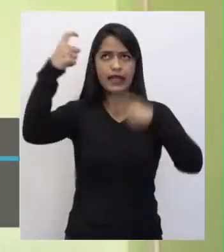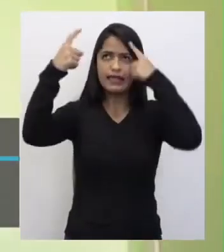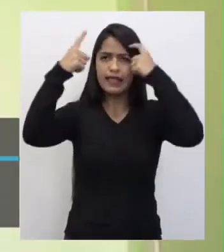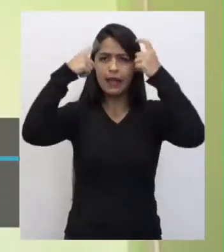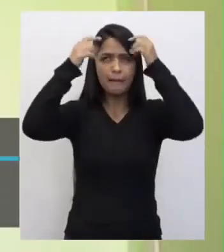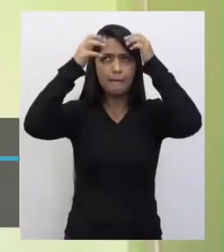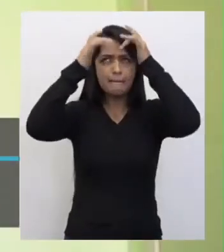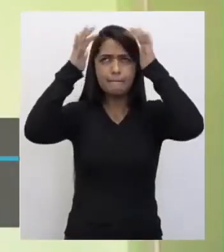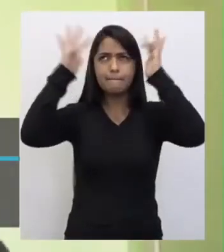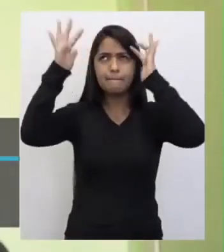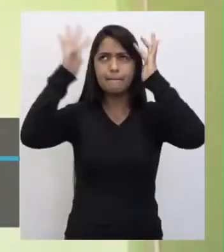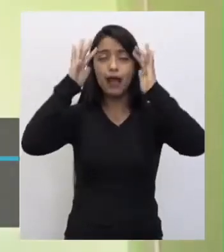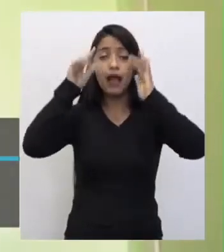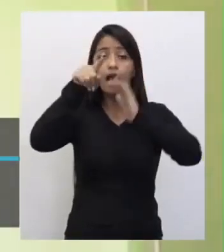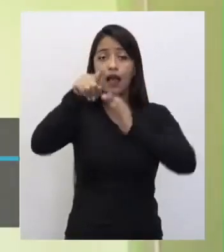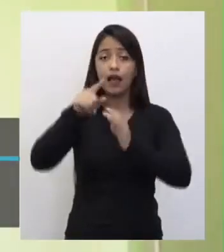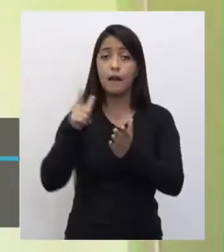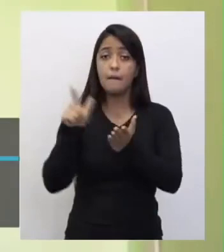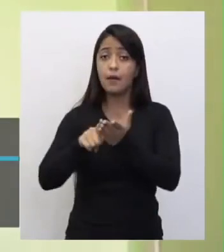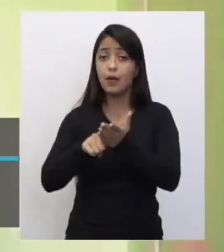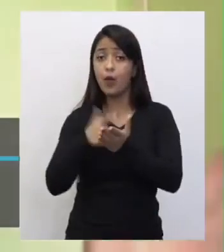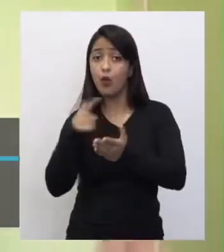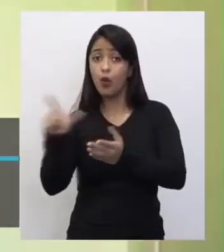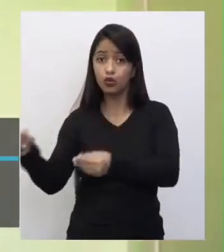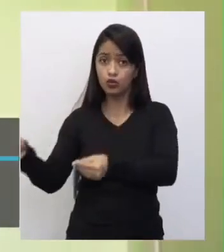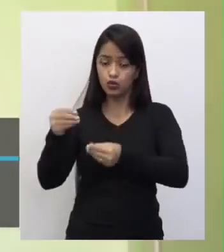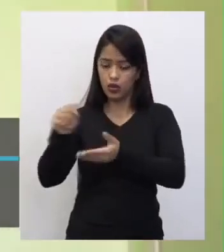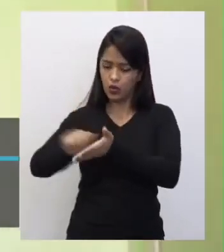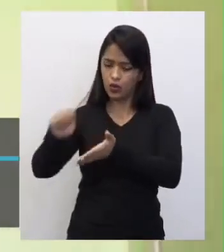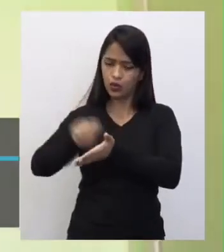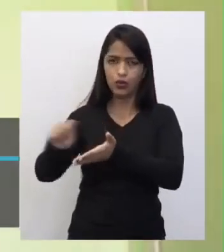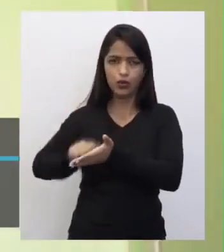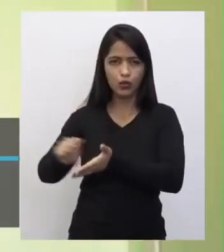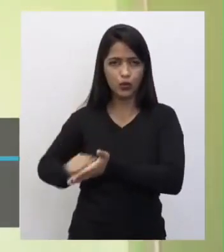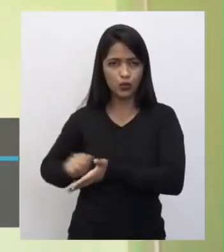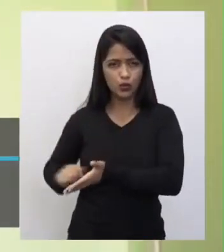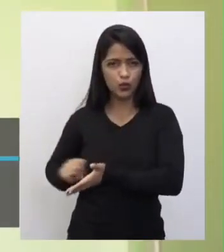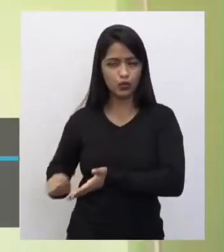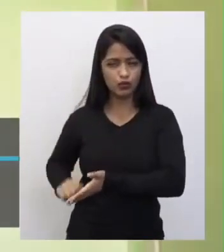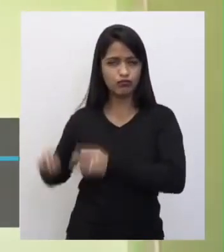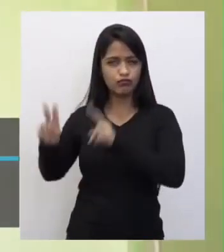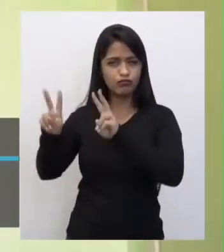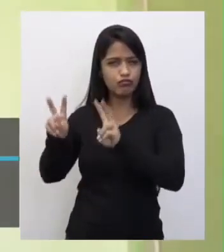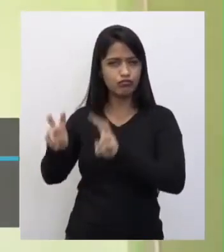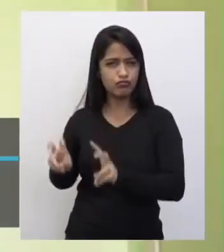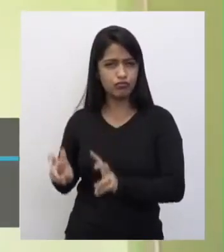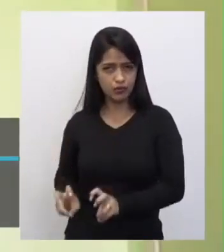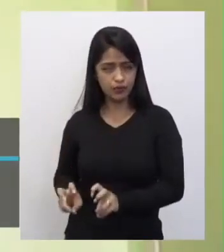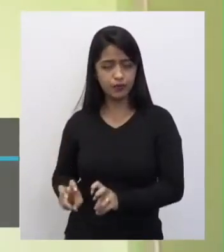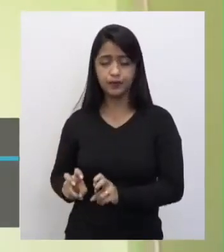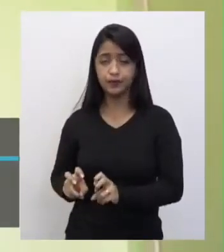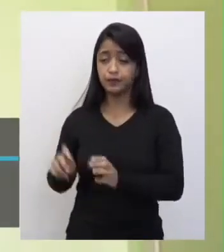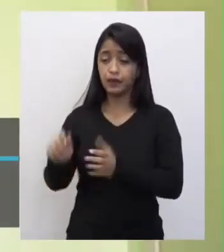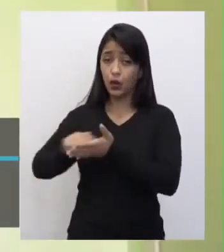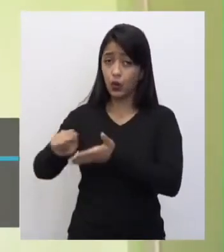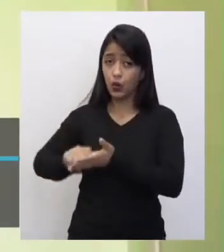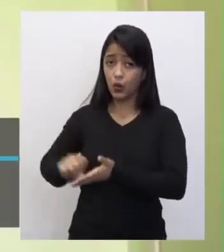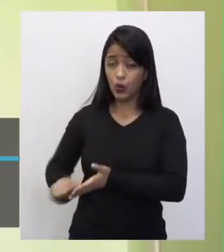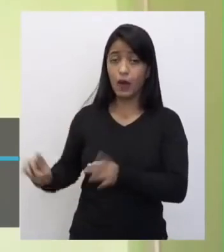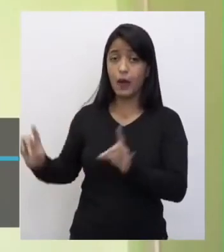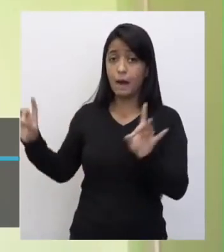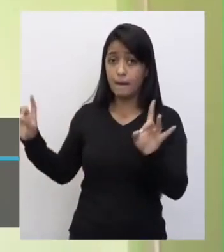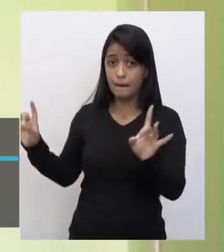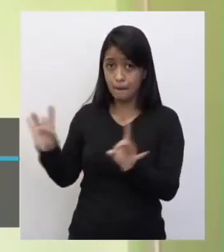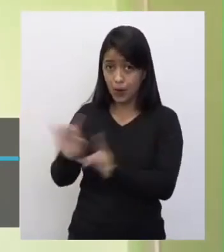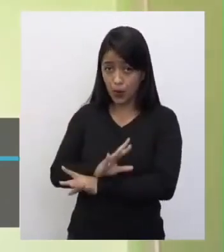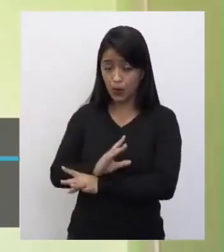em tópicos, coloca no papel tudo que vier à nossa mente sobre aquele assunto que a gente vai escrever. E depois disso, a gente